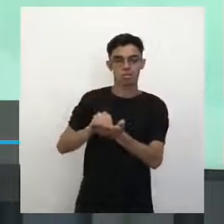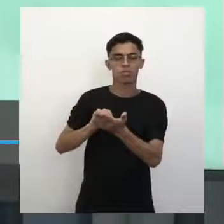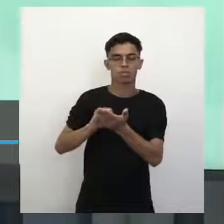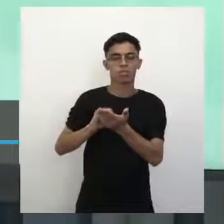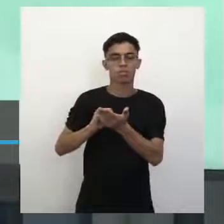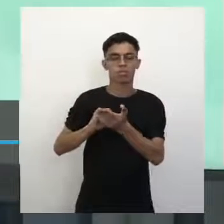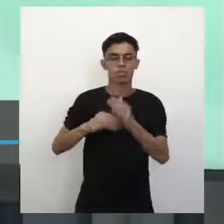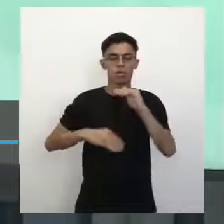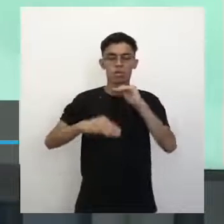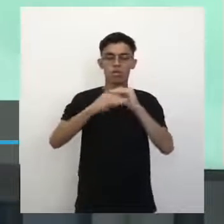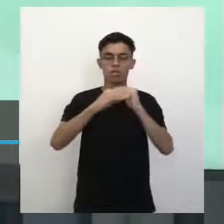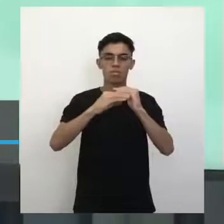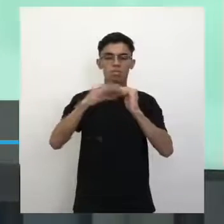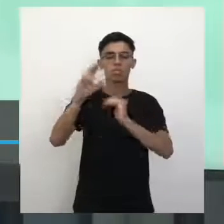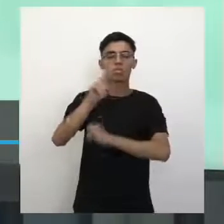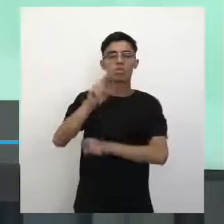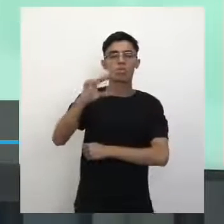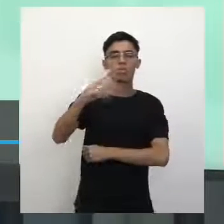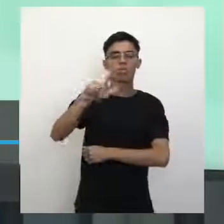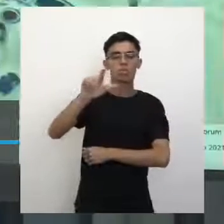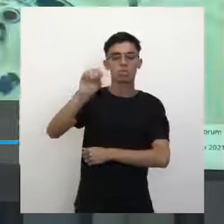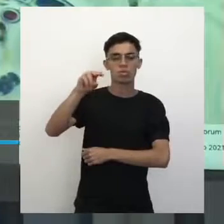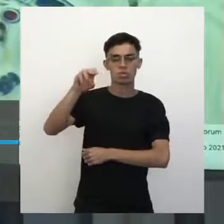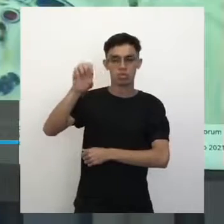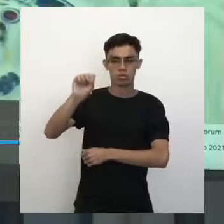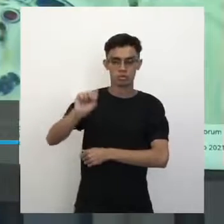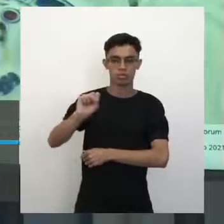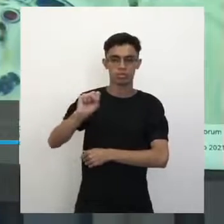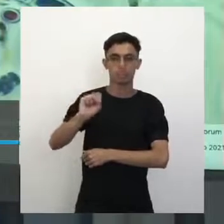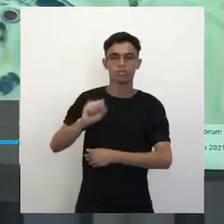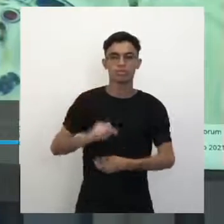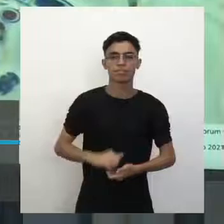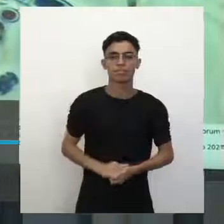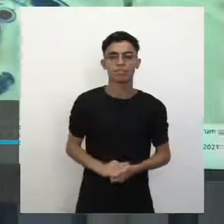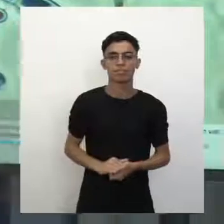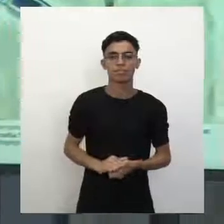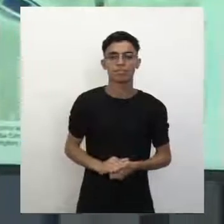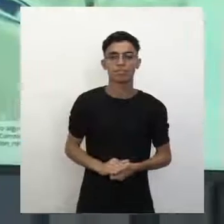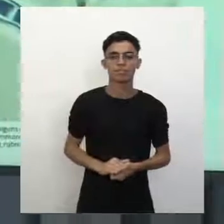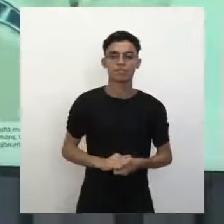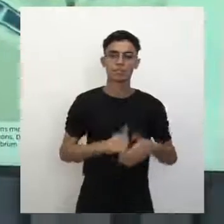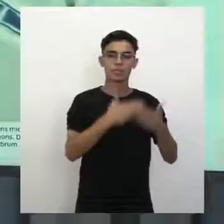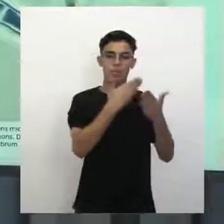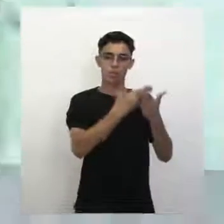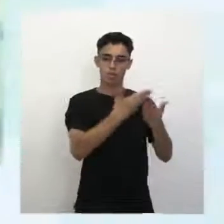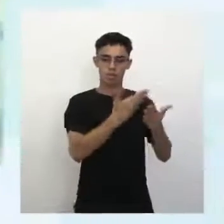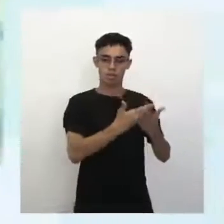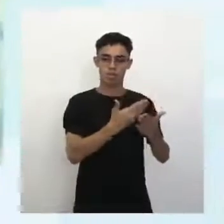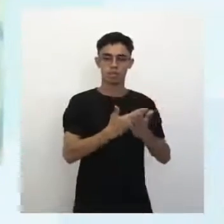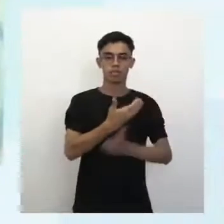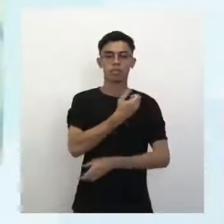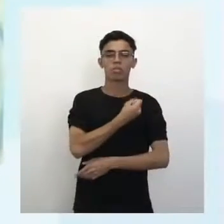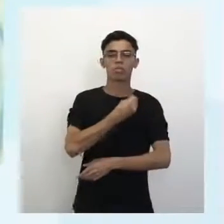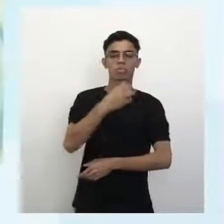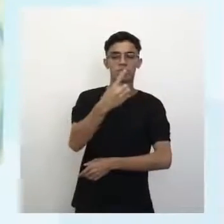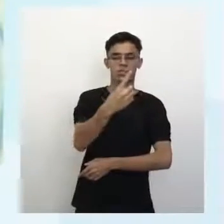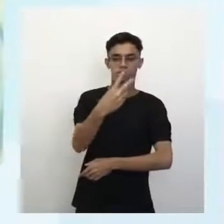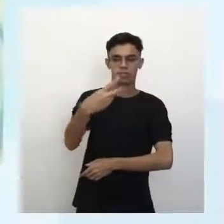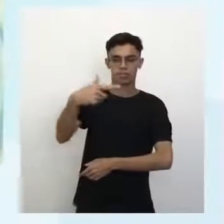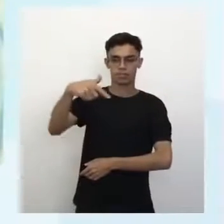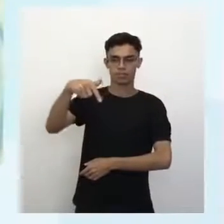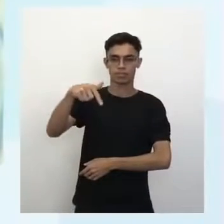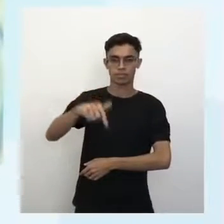gente considera clone, tá bom? Muito bem. No seu caderninho aí, na página